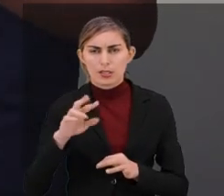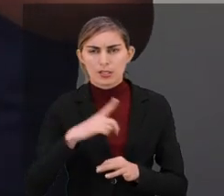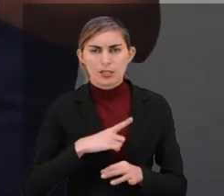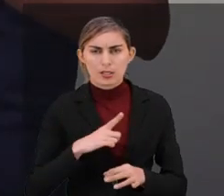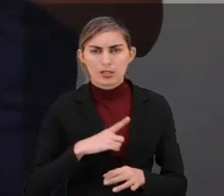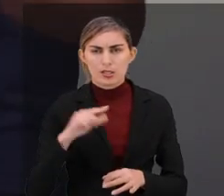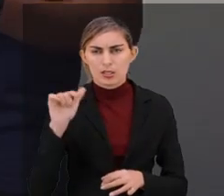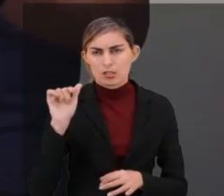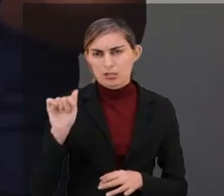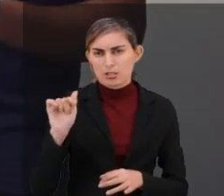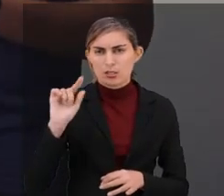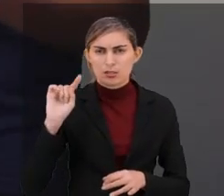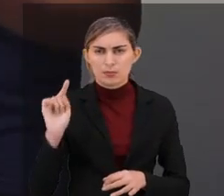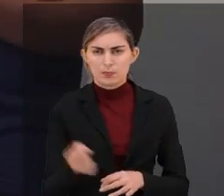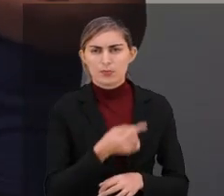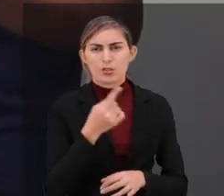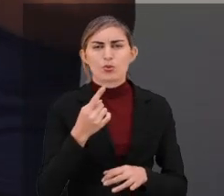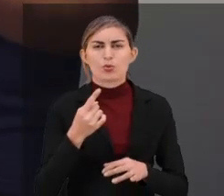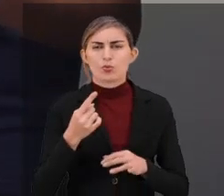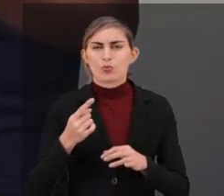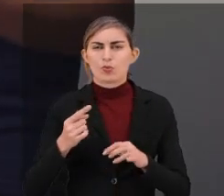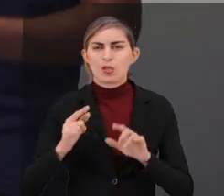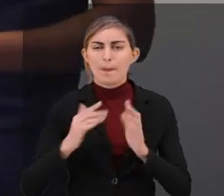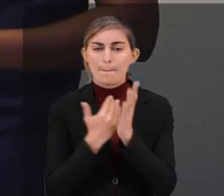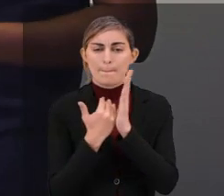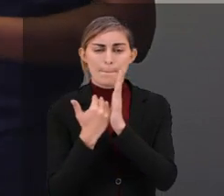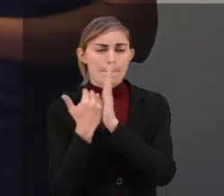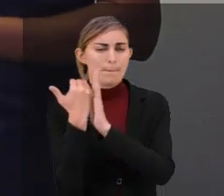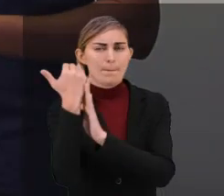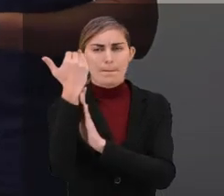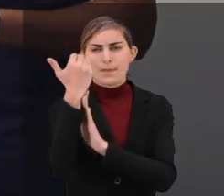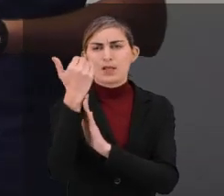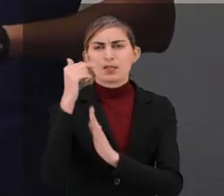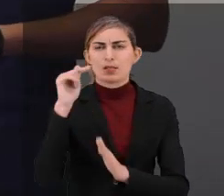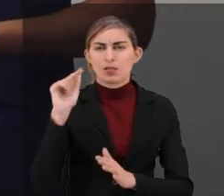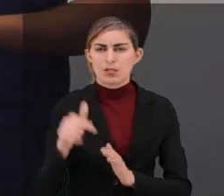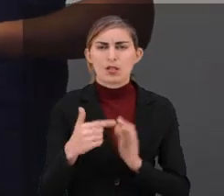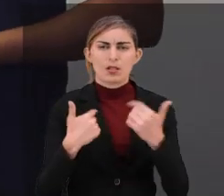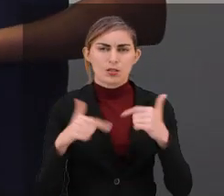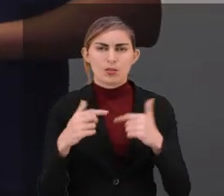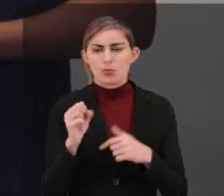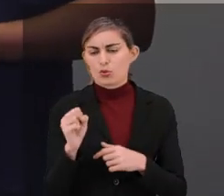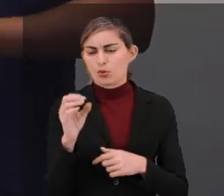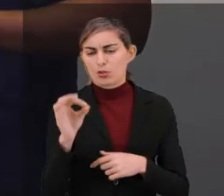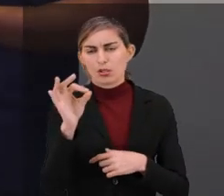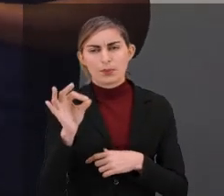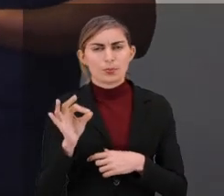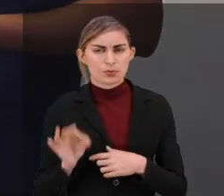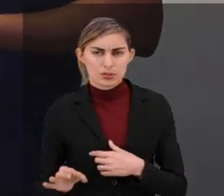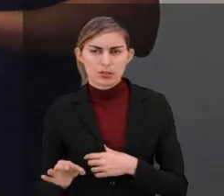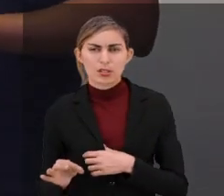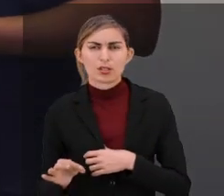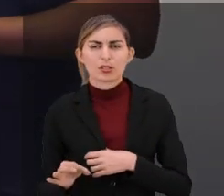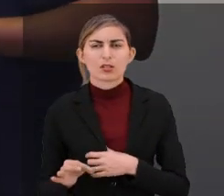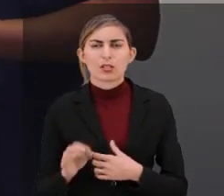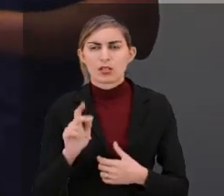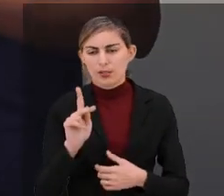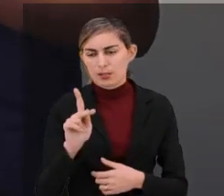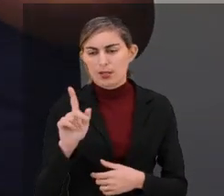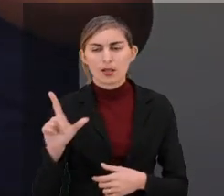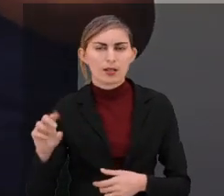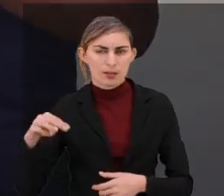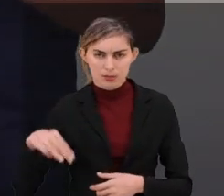tinha 7.000 ações de velocidade acima da média. A gente trabalha com 80%, com 80 km,